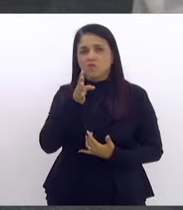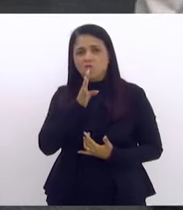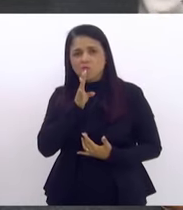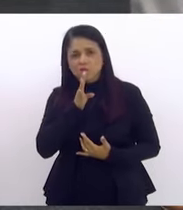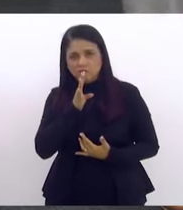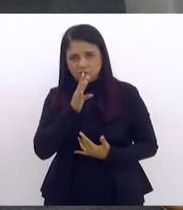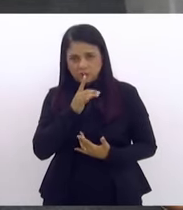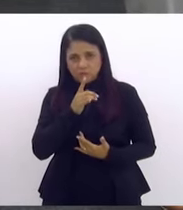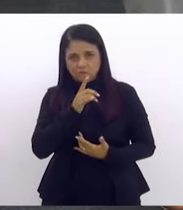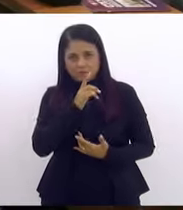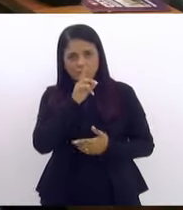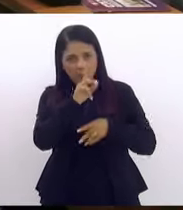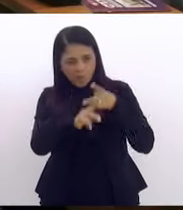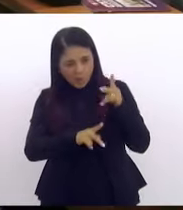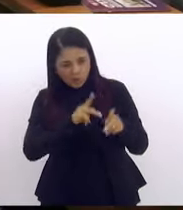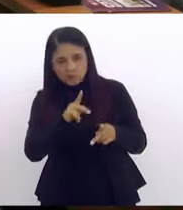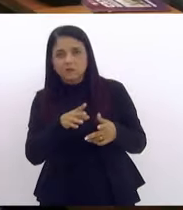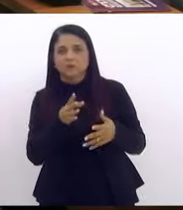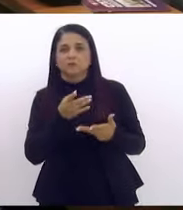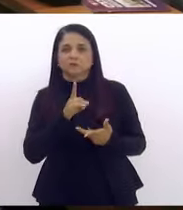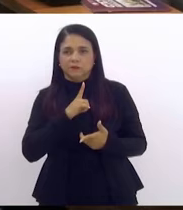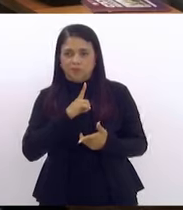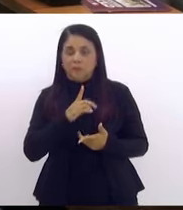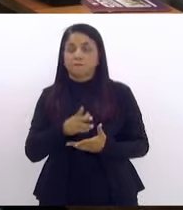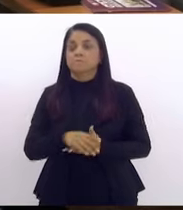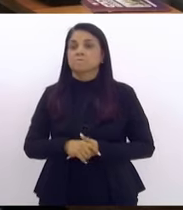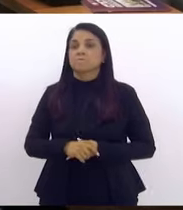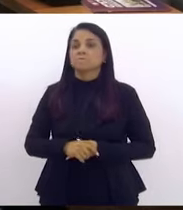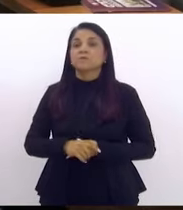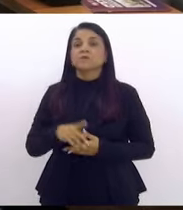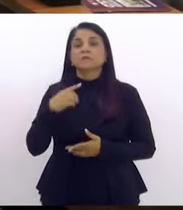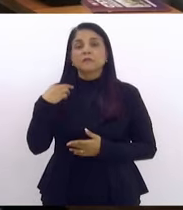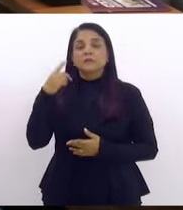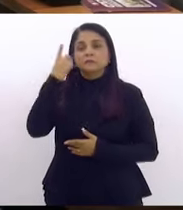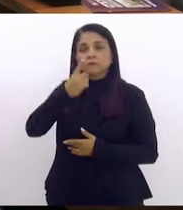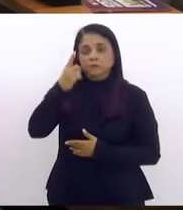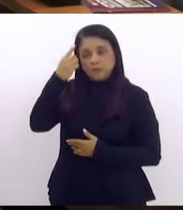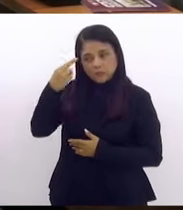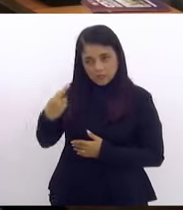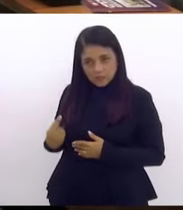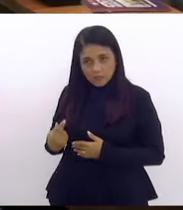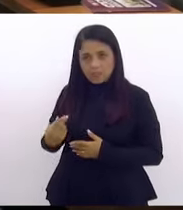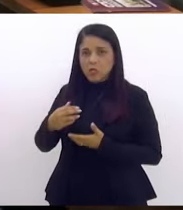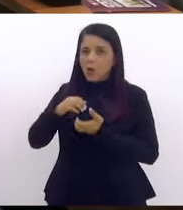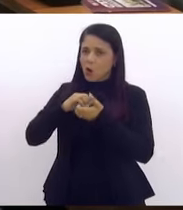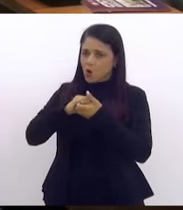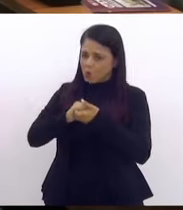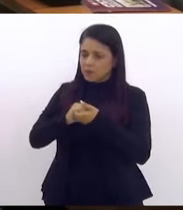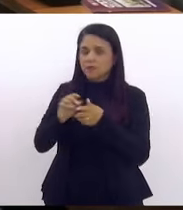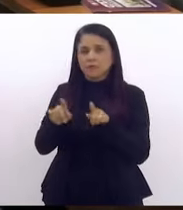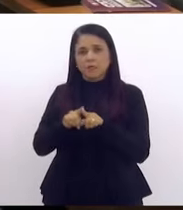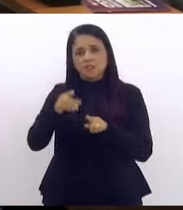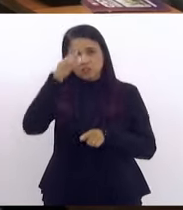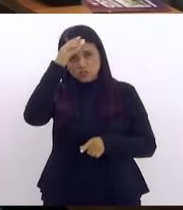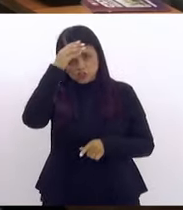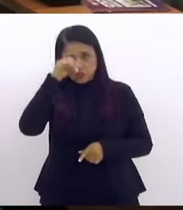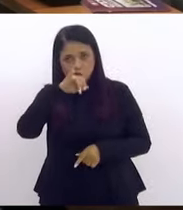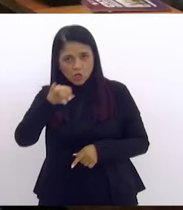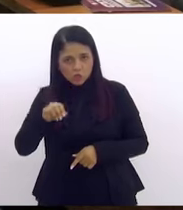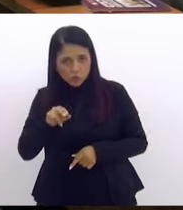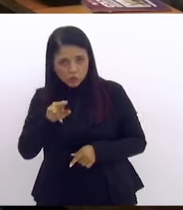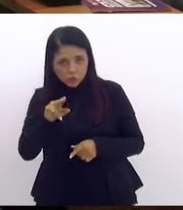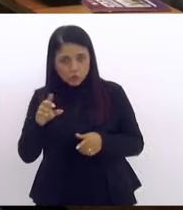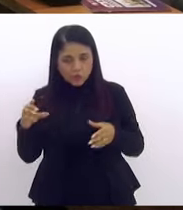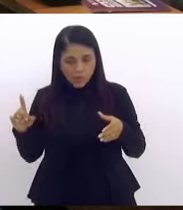Eu queria, deputada Renata Souza, também lhe cumprimentar, também a deputada Tia Ju, que é da comissão,